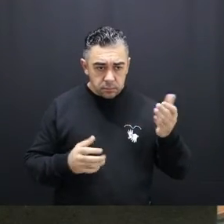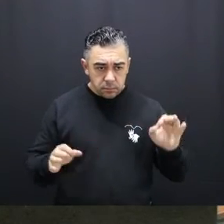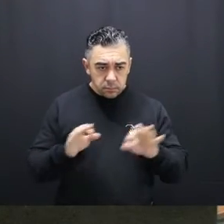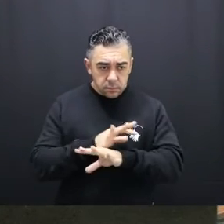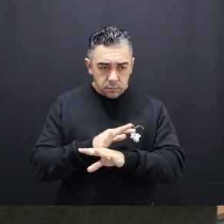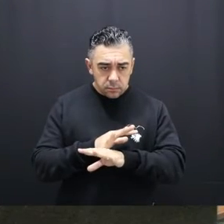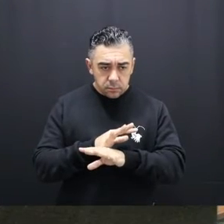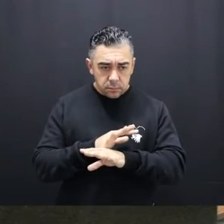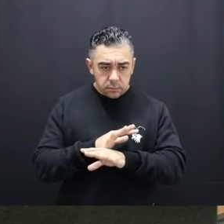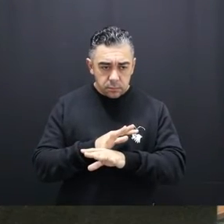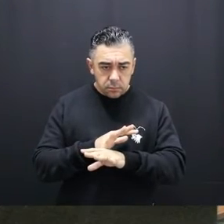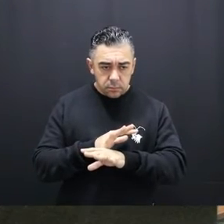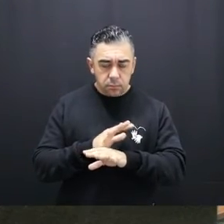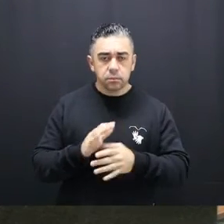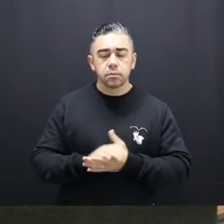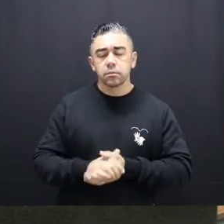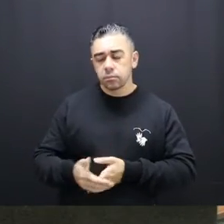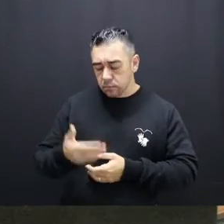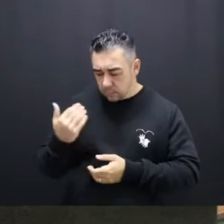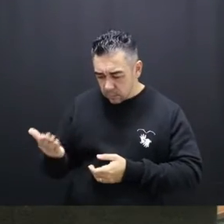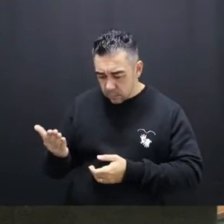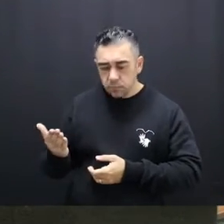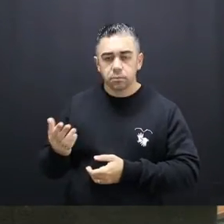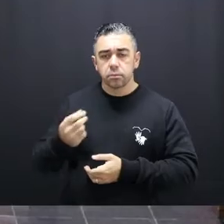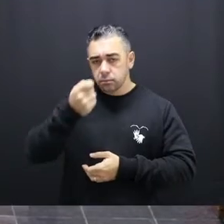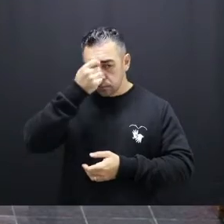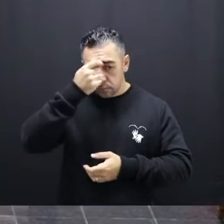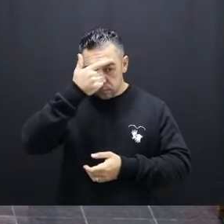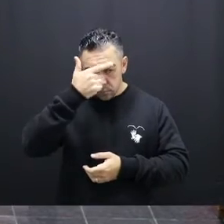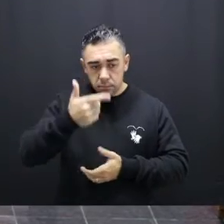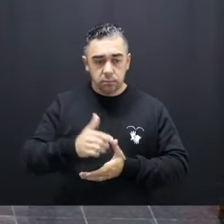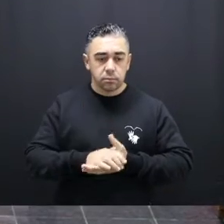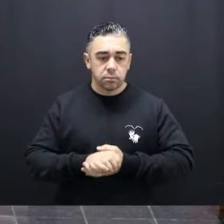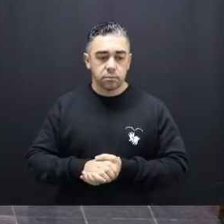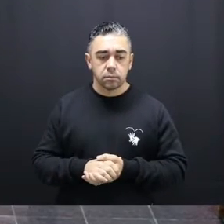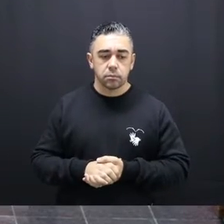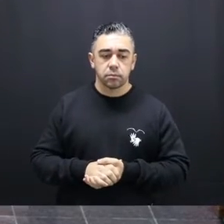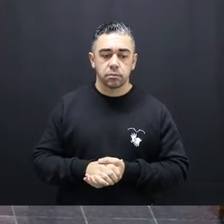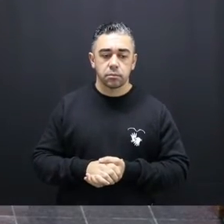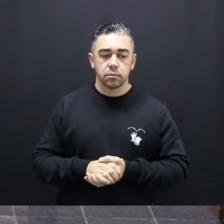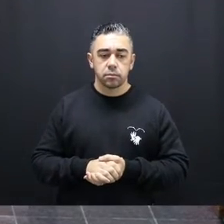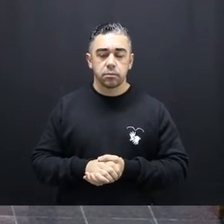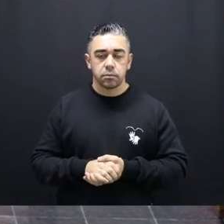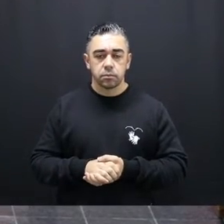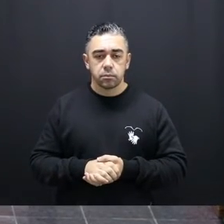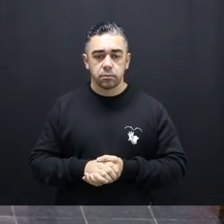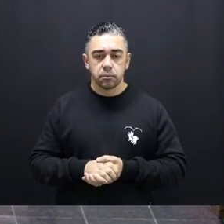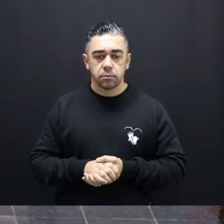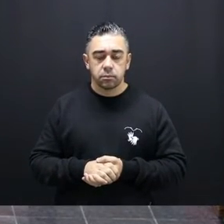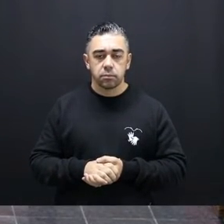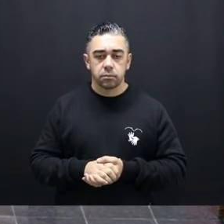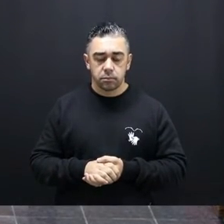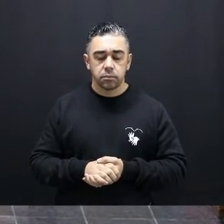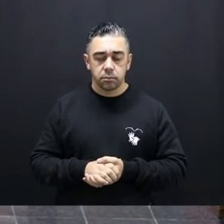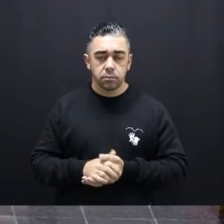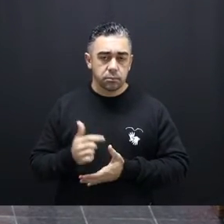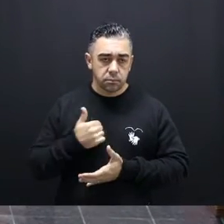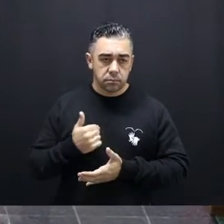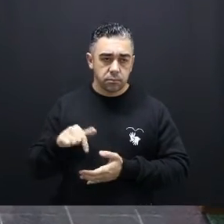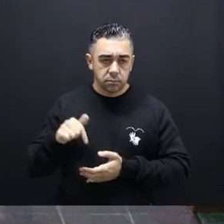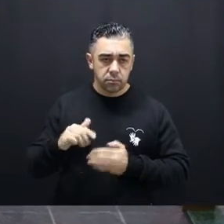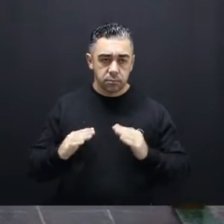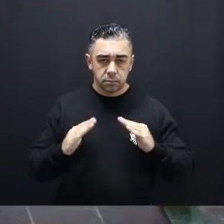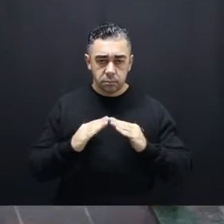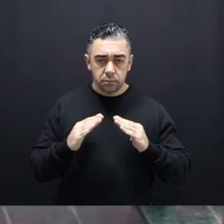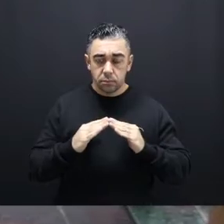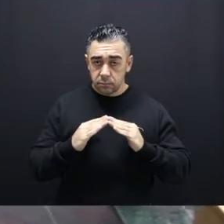de discussão tão com a palavra a vereador Silvio Santos e eu considero que essa casa